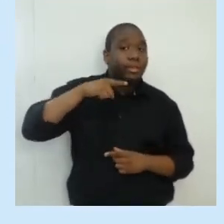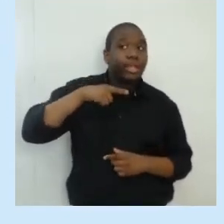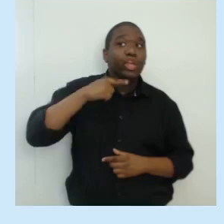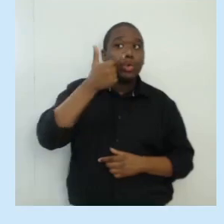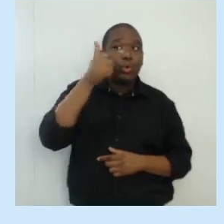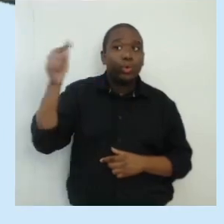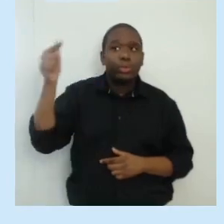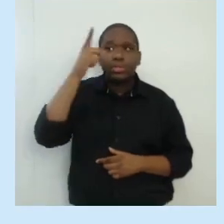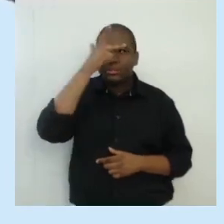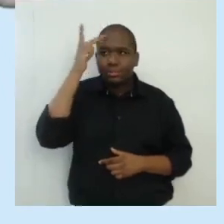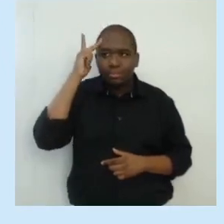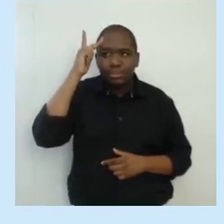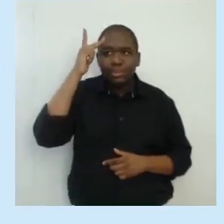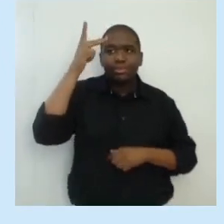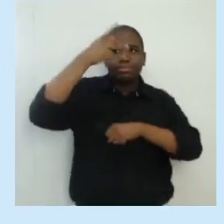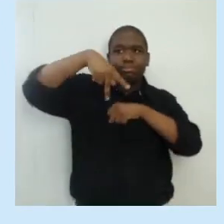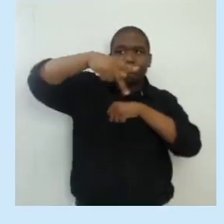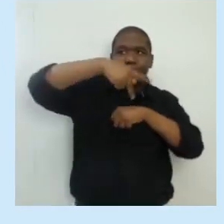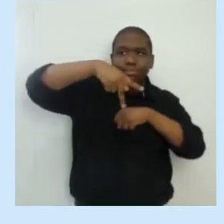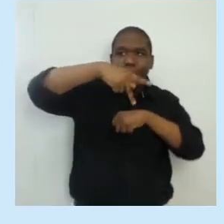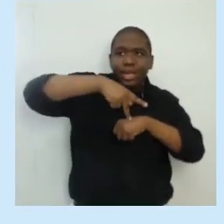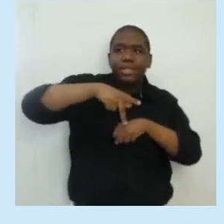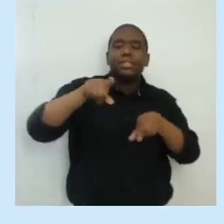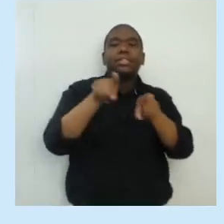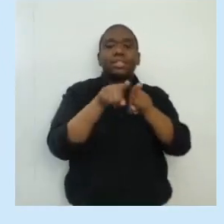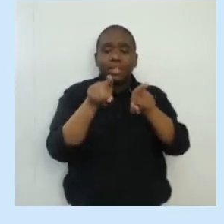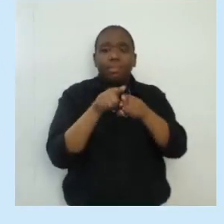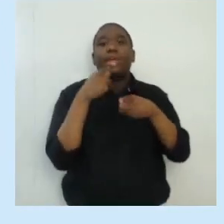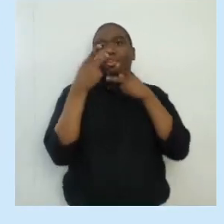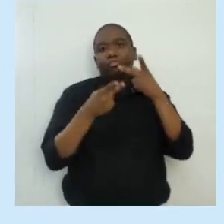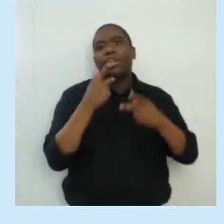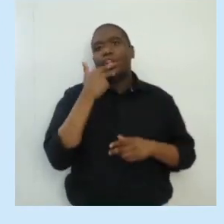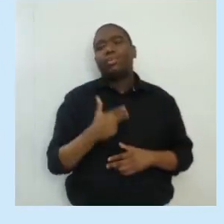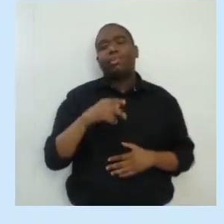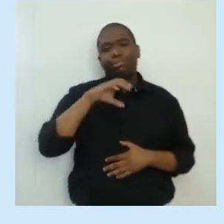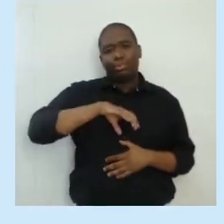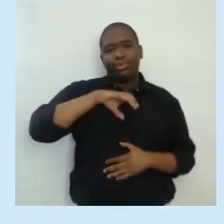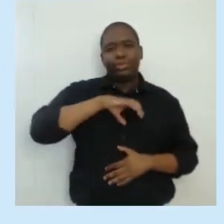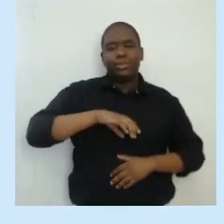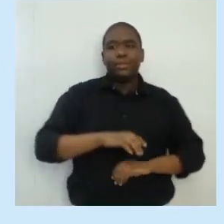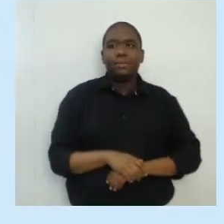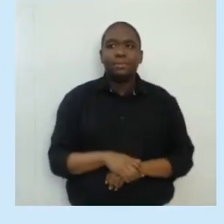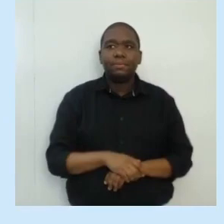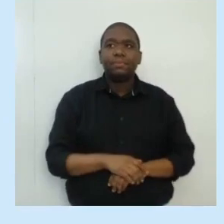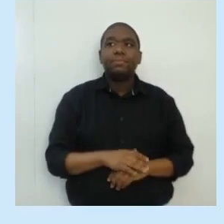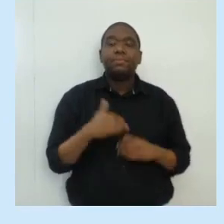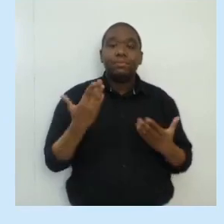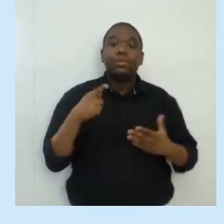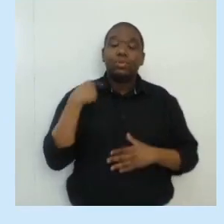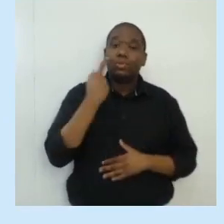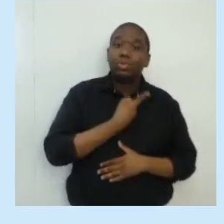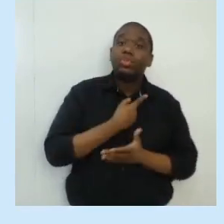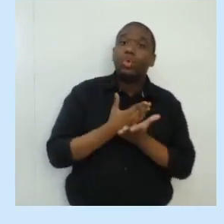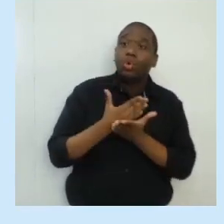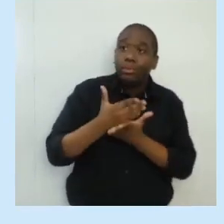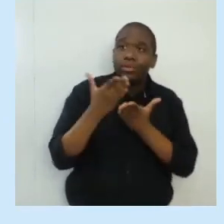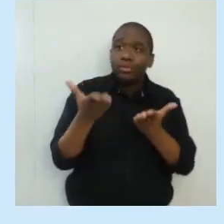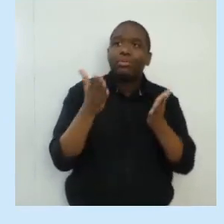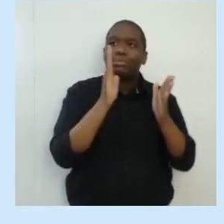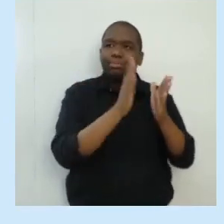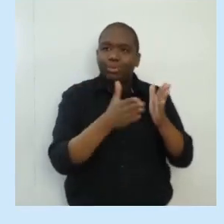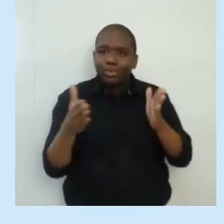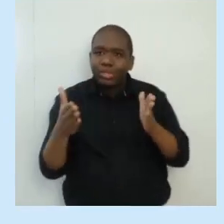irmãos, os outros países que também falam o português. Quando iniciamos esse processo